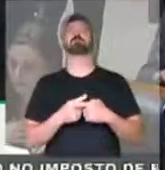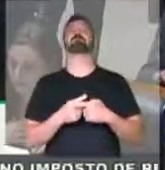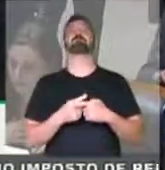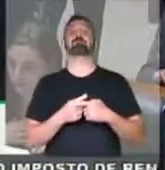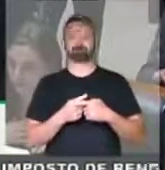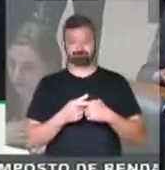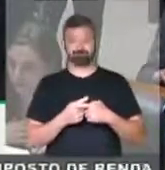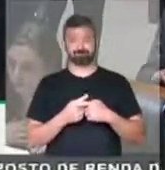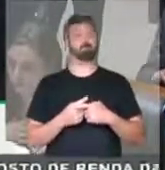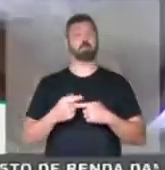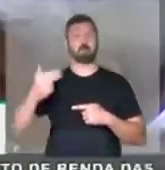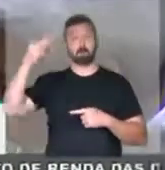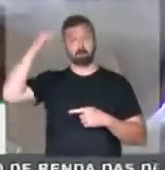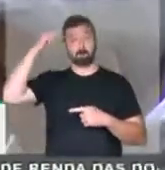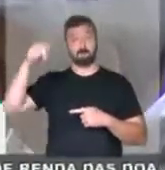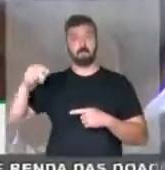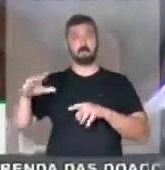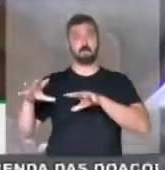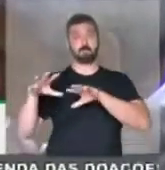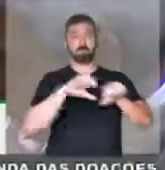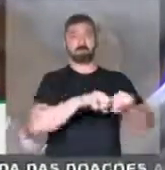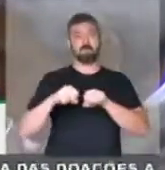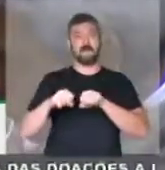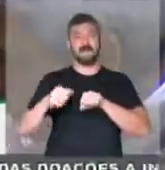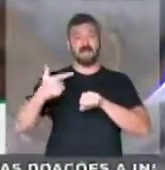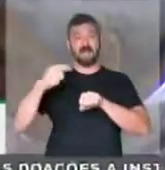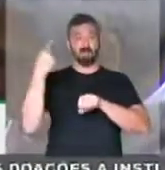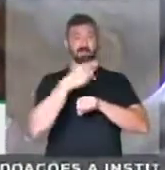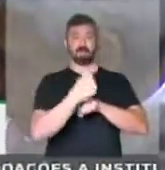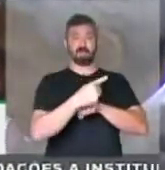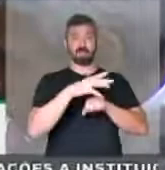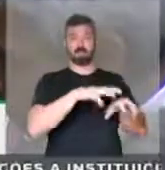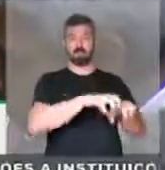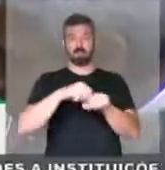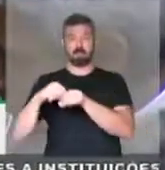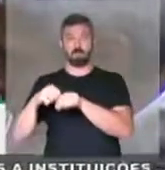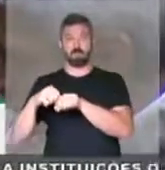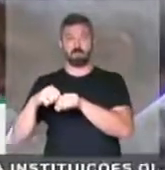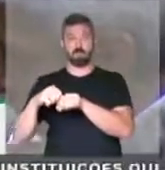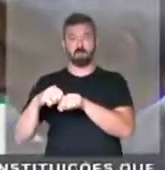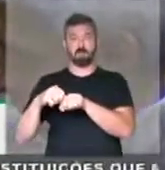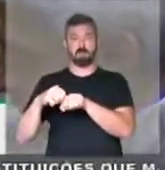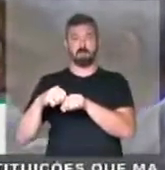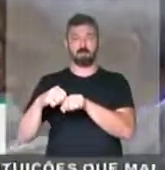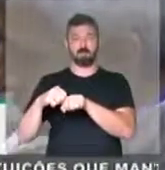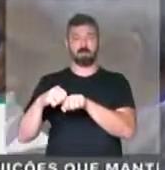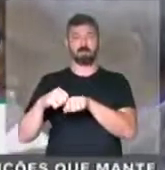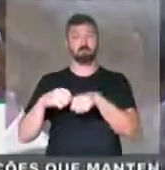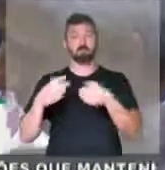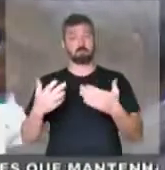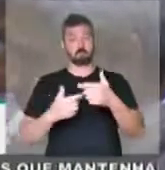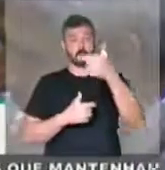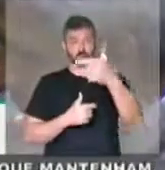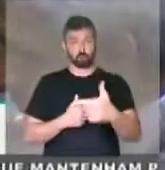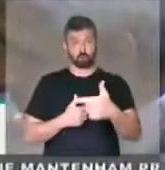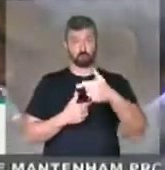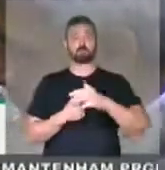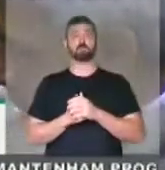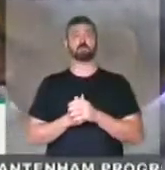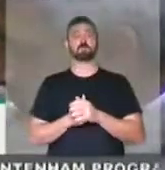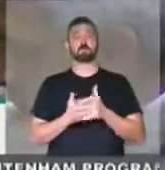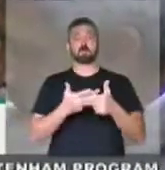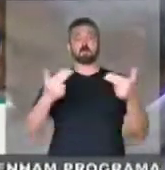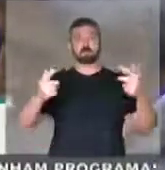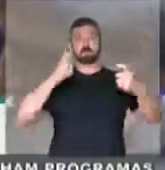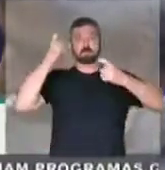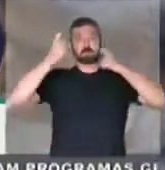para que os bandidos se apoderem do armamento desses profissionais da segurança. E segundo, uma